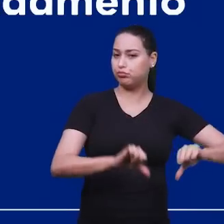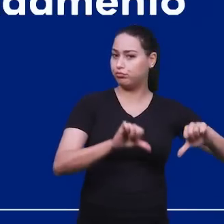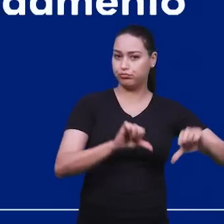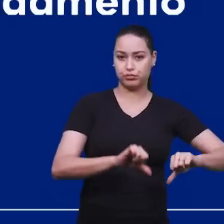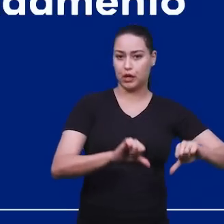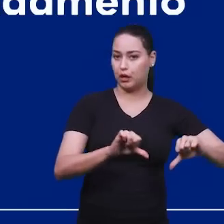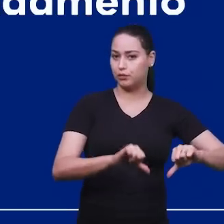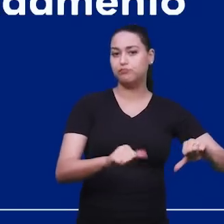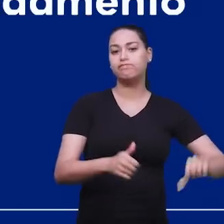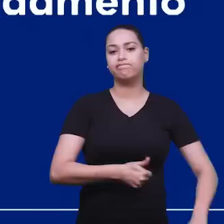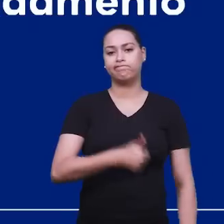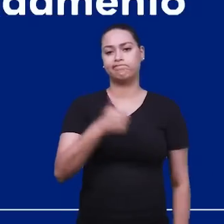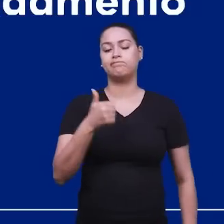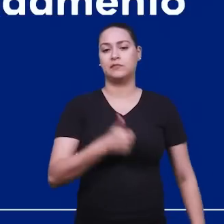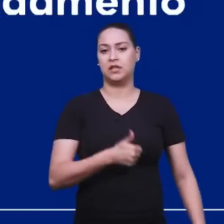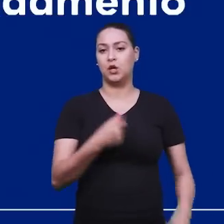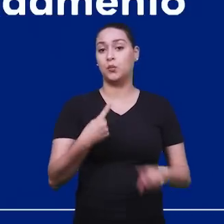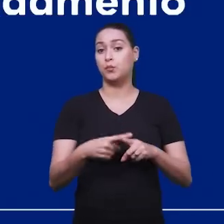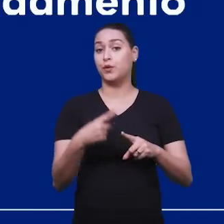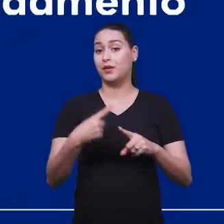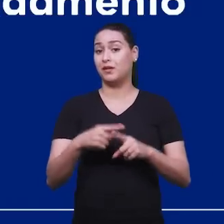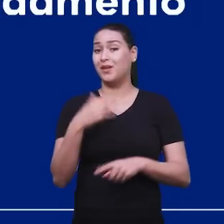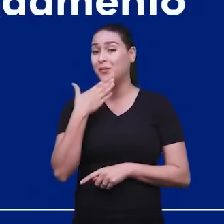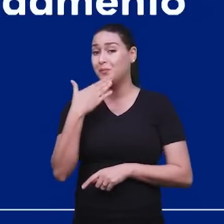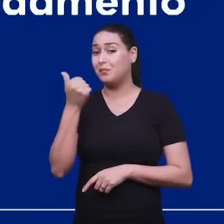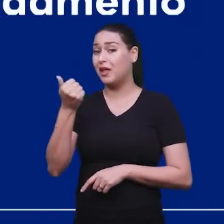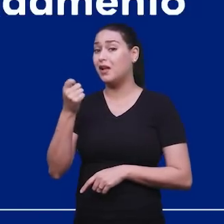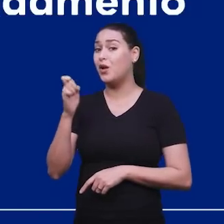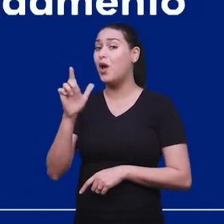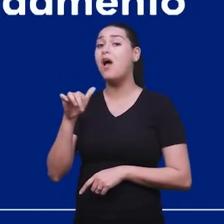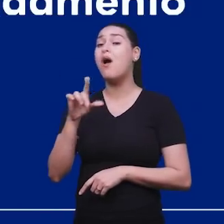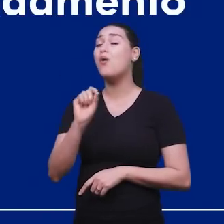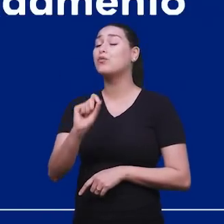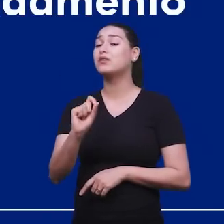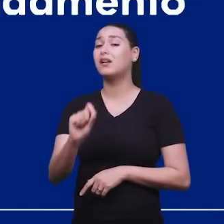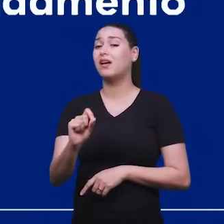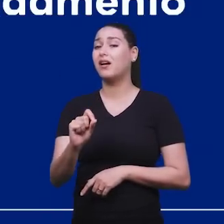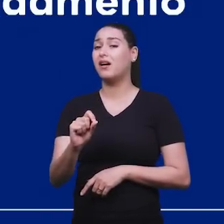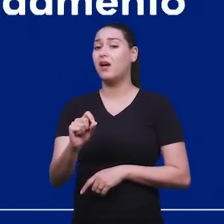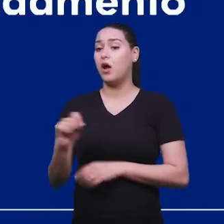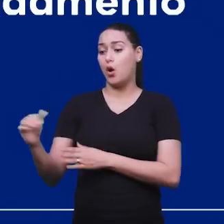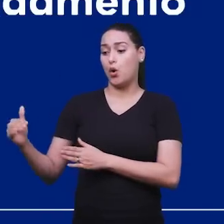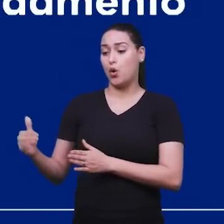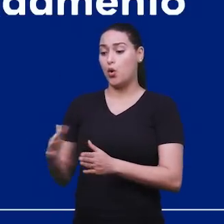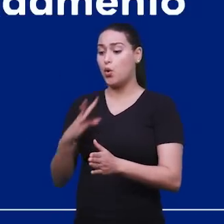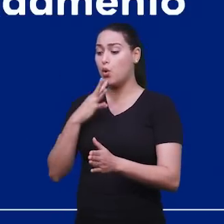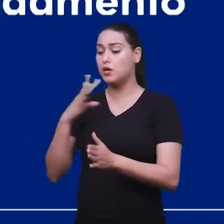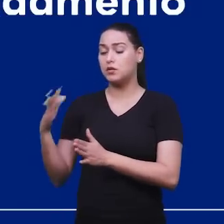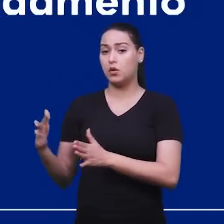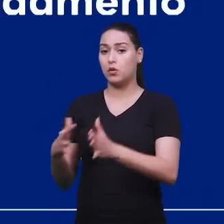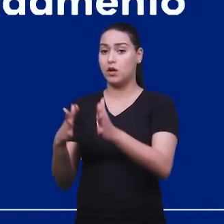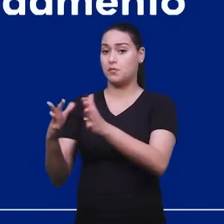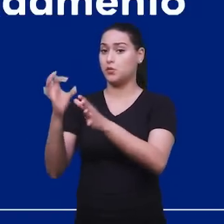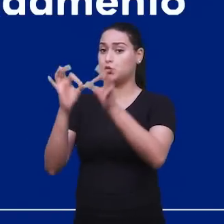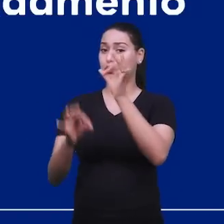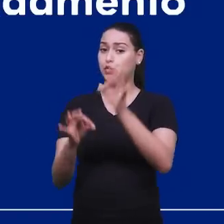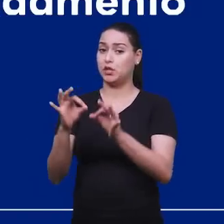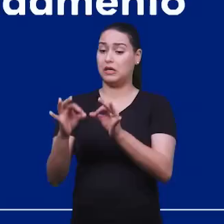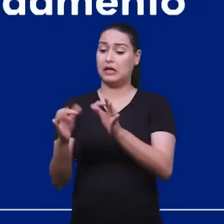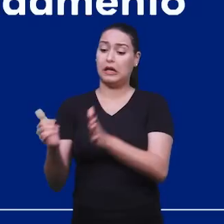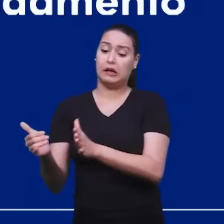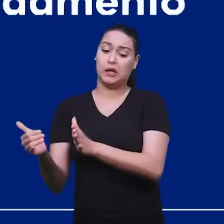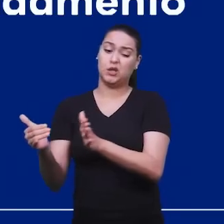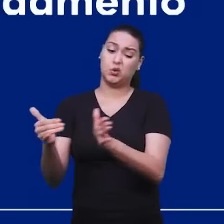último estado pior do que o primeiro, porque melhor lhes fora não conhecerem o caminho da